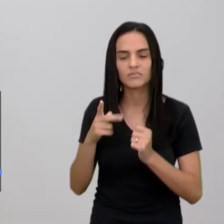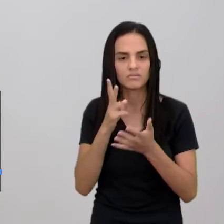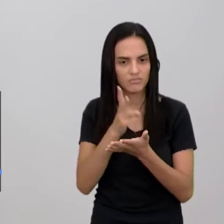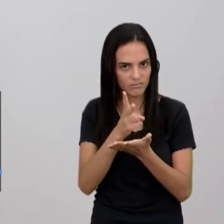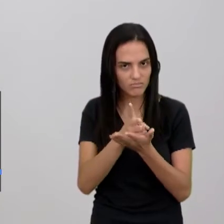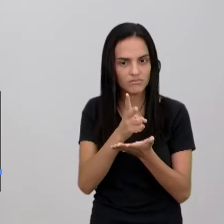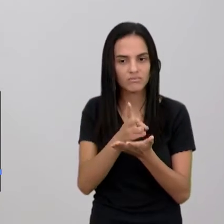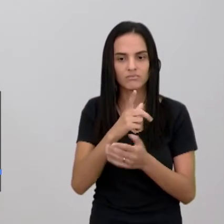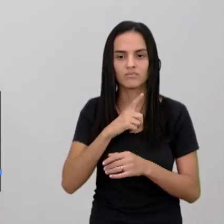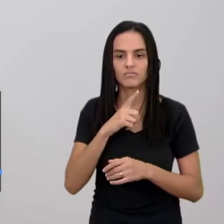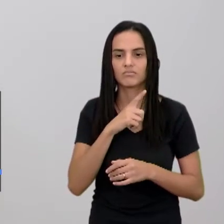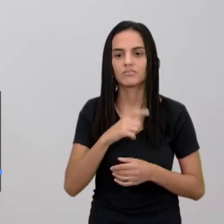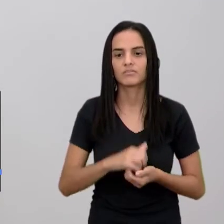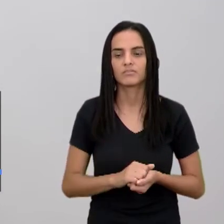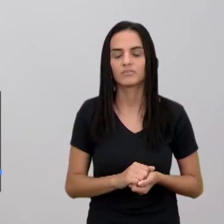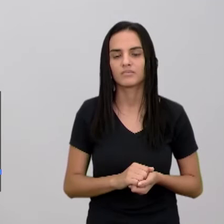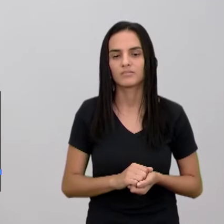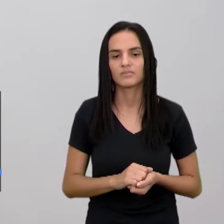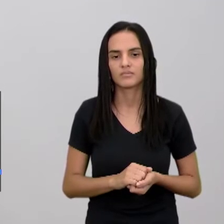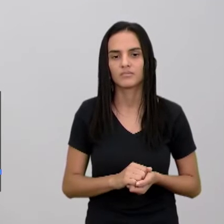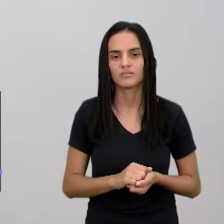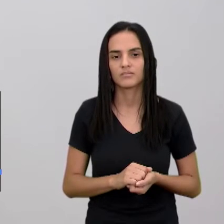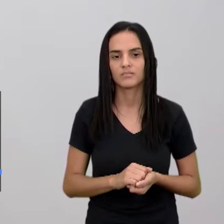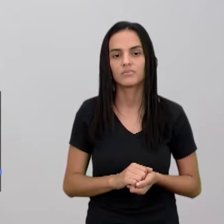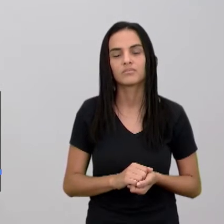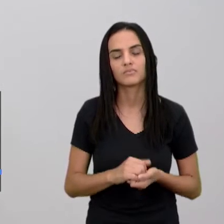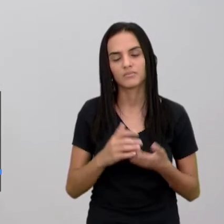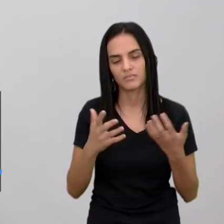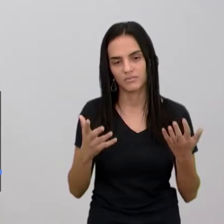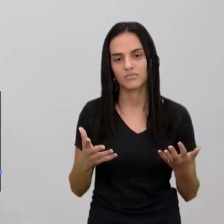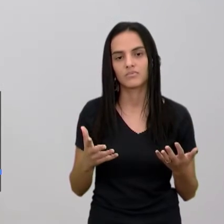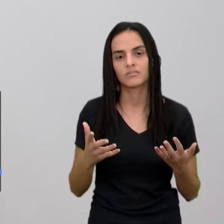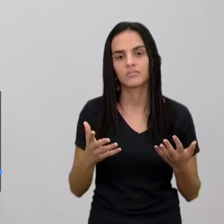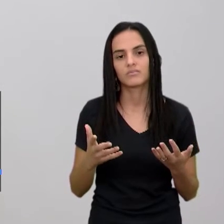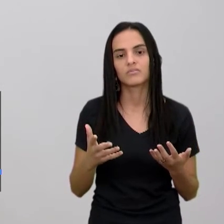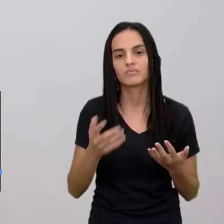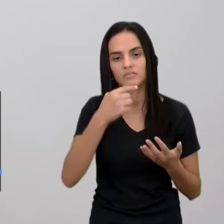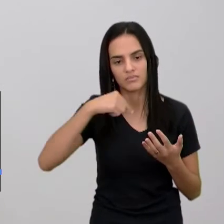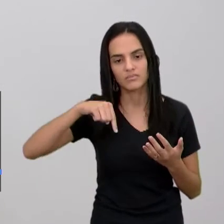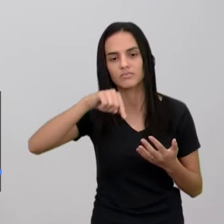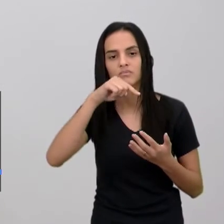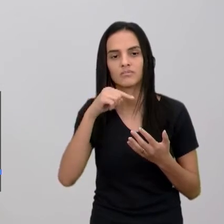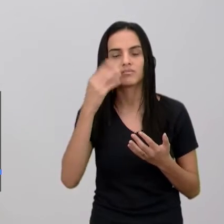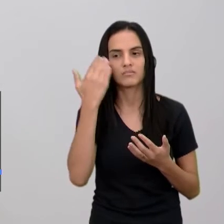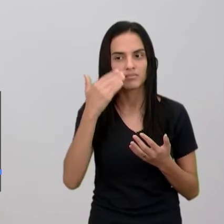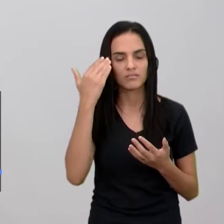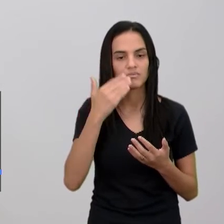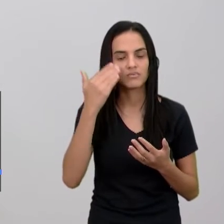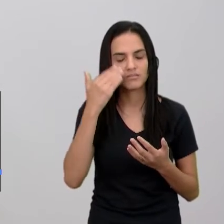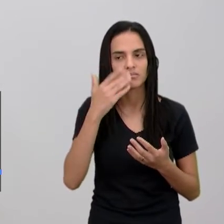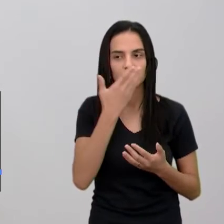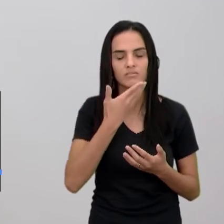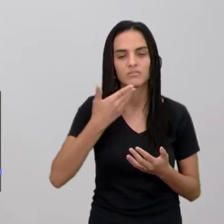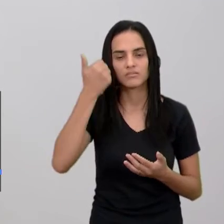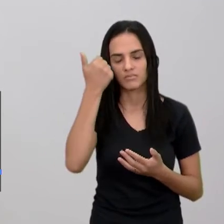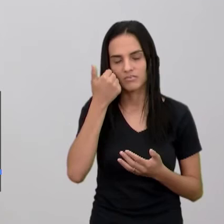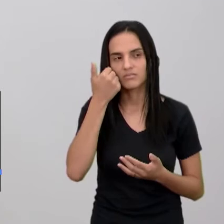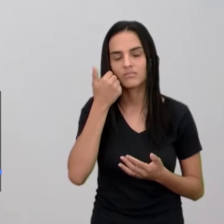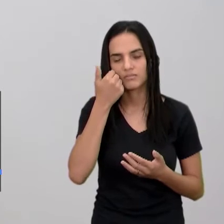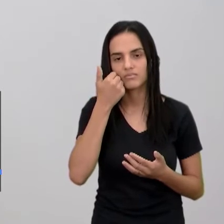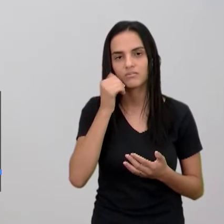mantendo. Né? Algo que, inclusive, faz com que a gente compreenda de uma forma melhor os